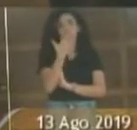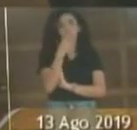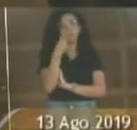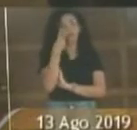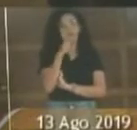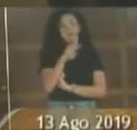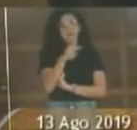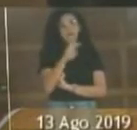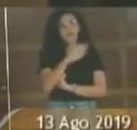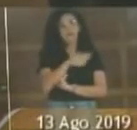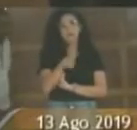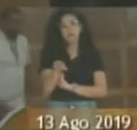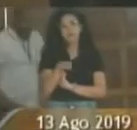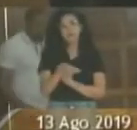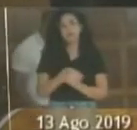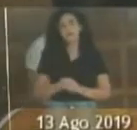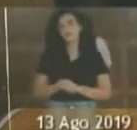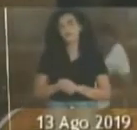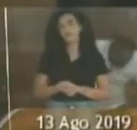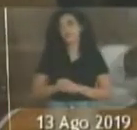Elinho.